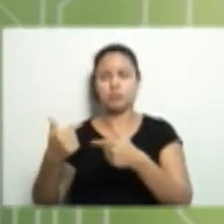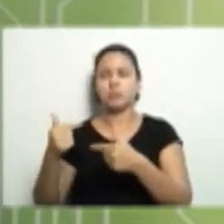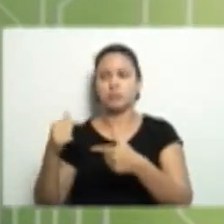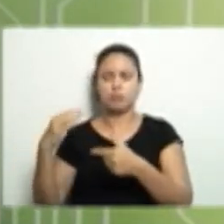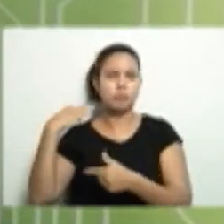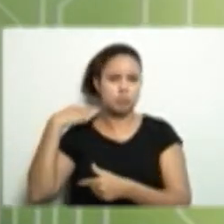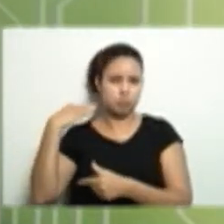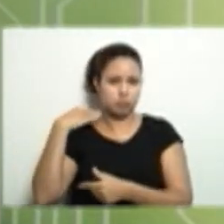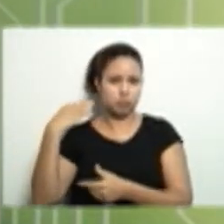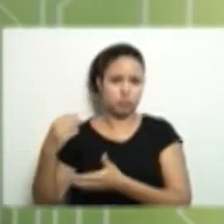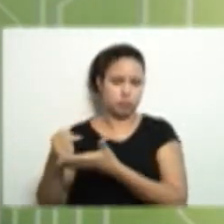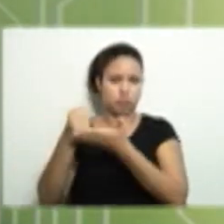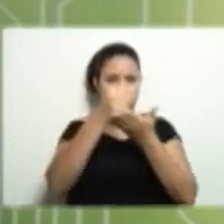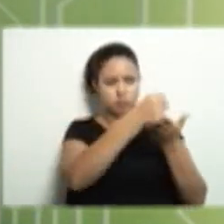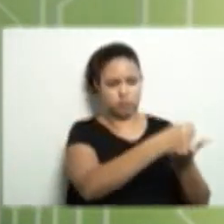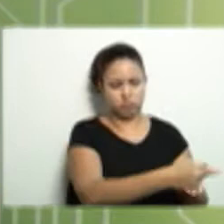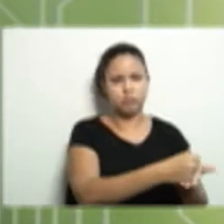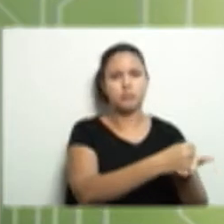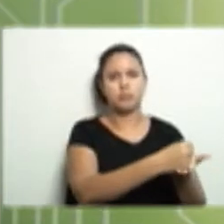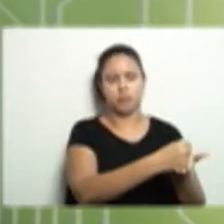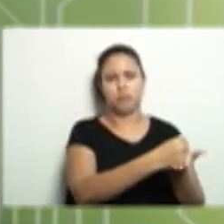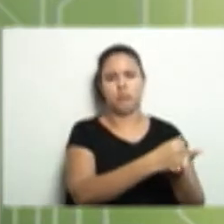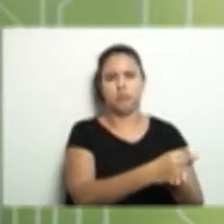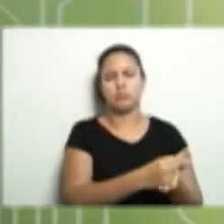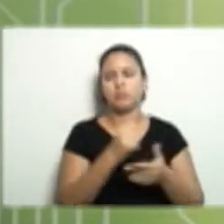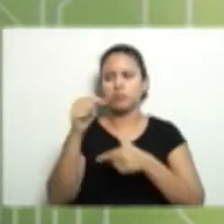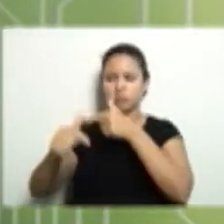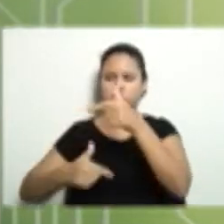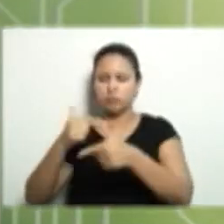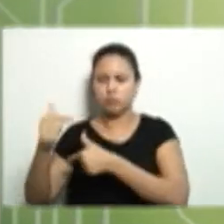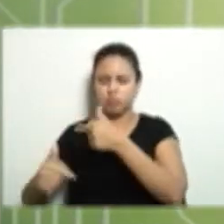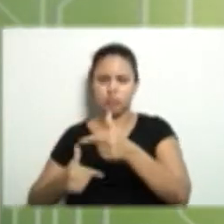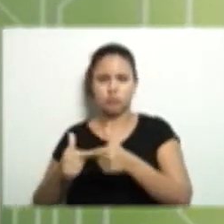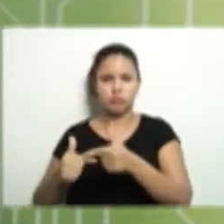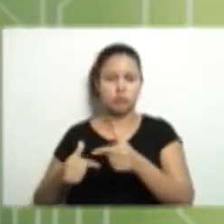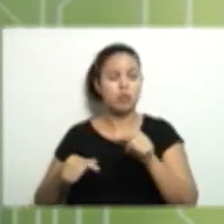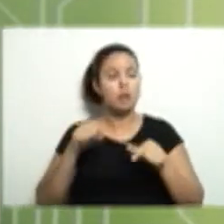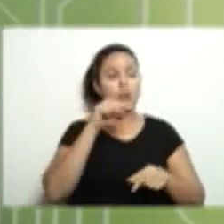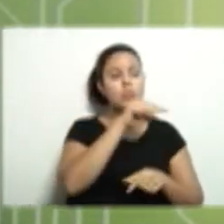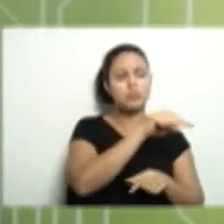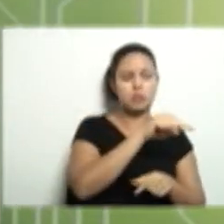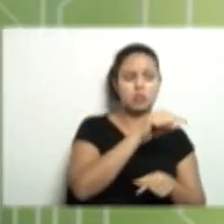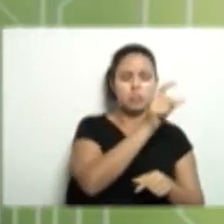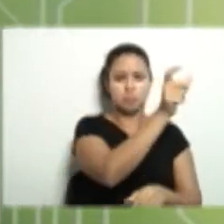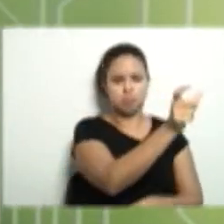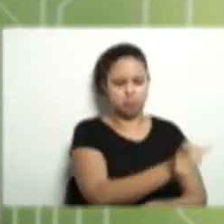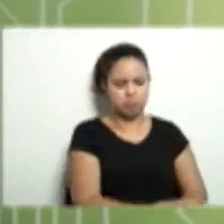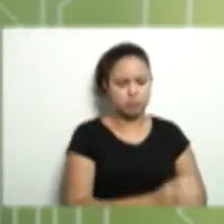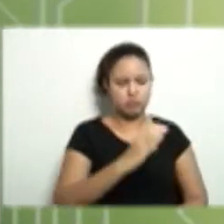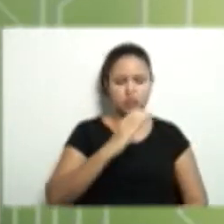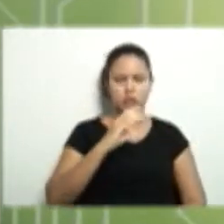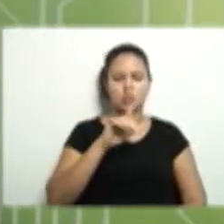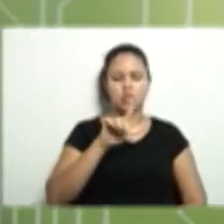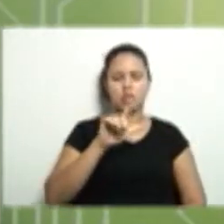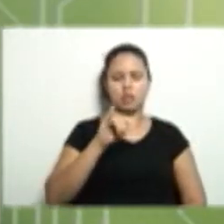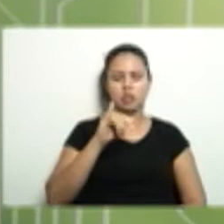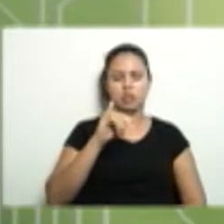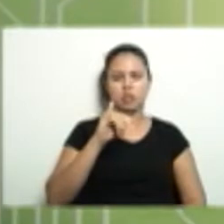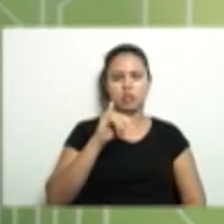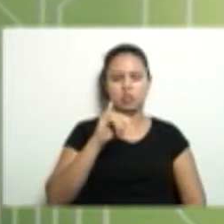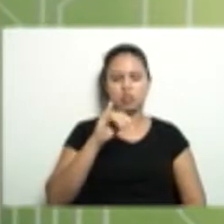nos modelos de produtos que o banco tem para te oferecer, mas você como cliente consegue negociar alguns termos, algumas cláusulas e